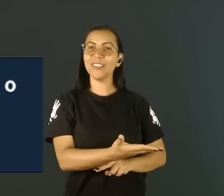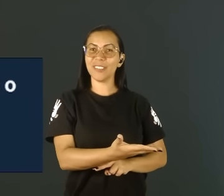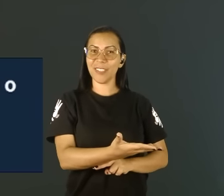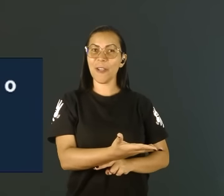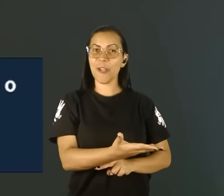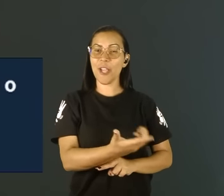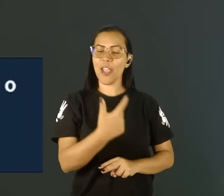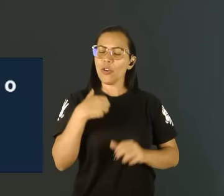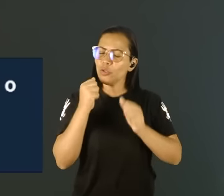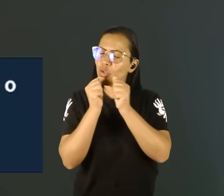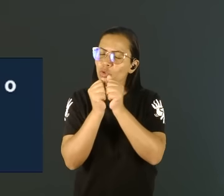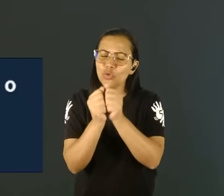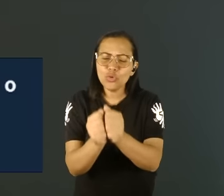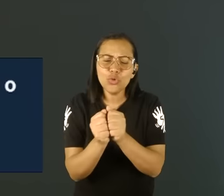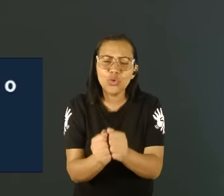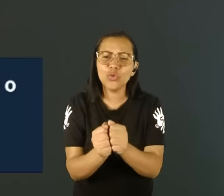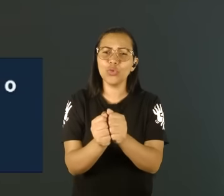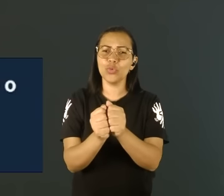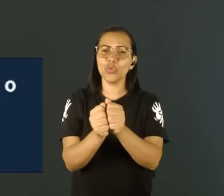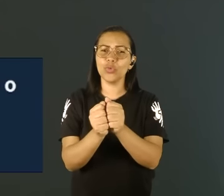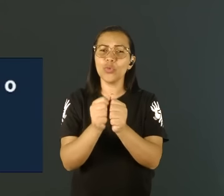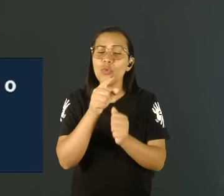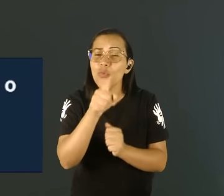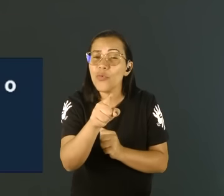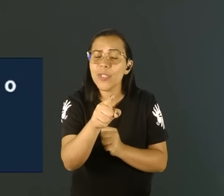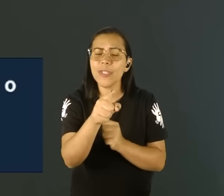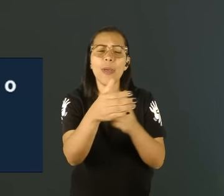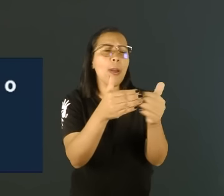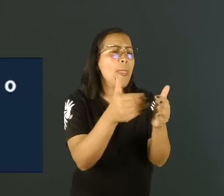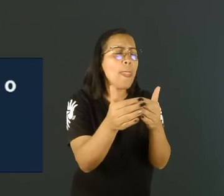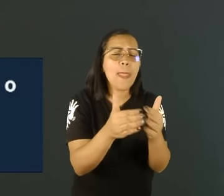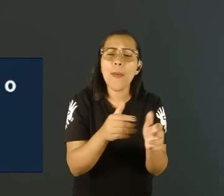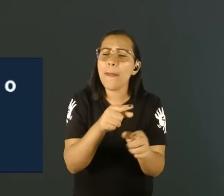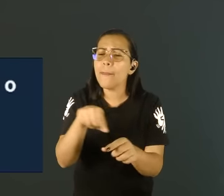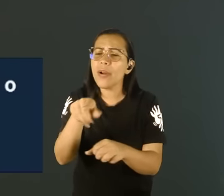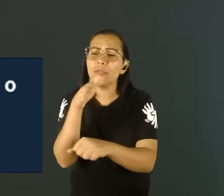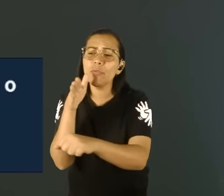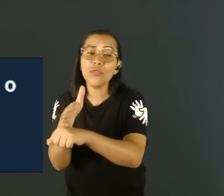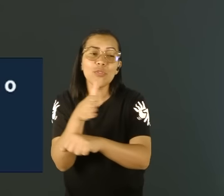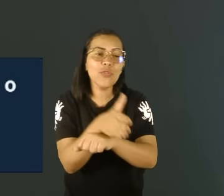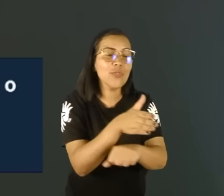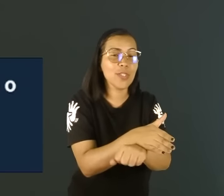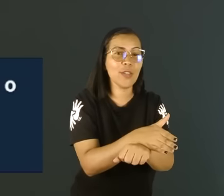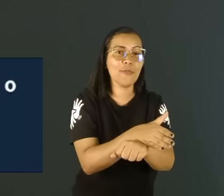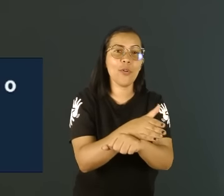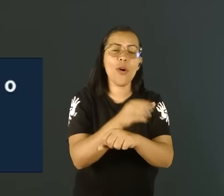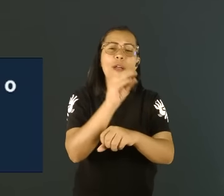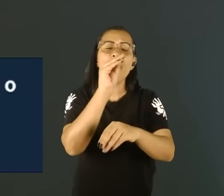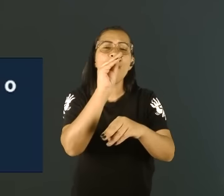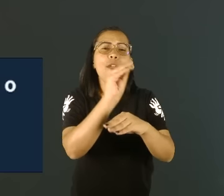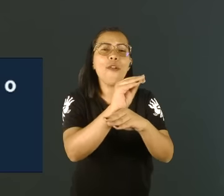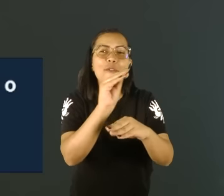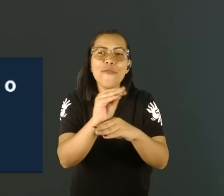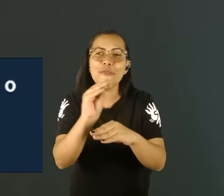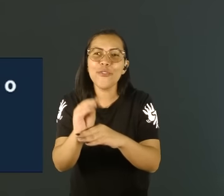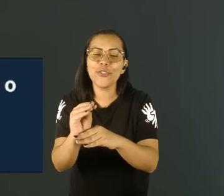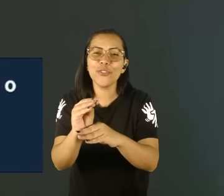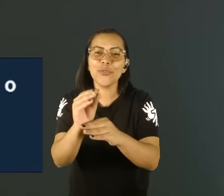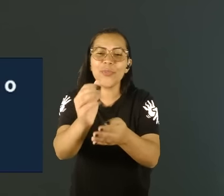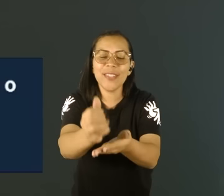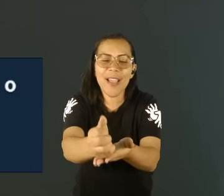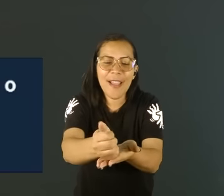e cuidarei de você, aonde quer que vá, e o trarei de volta a esta terra. Não o